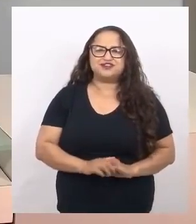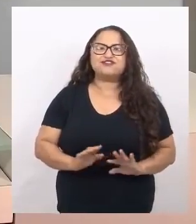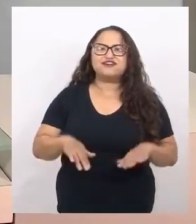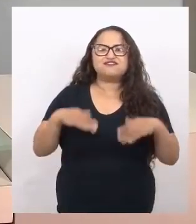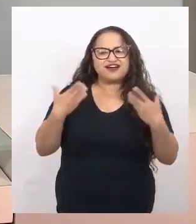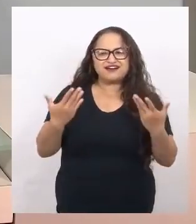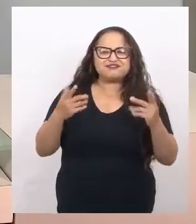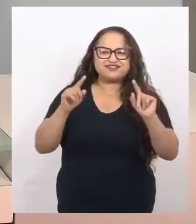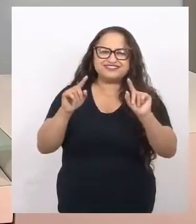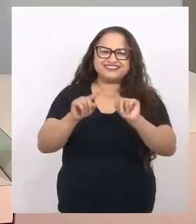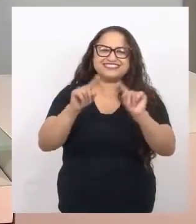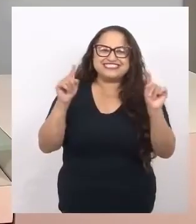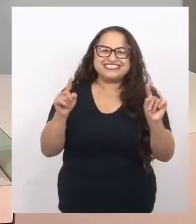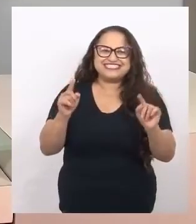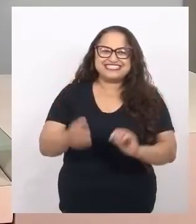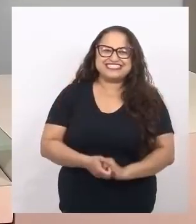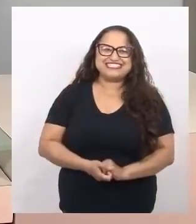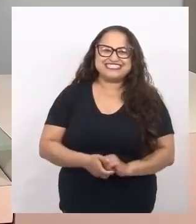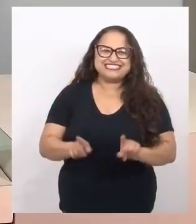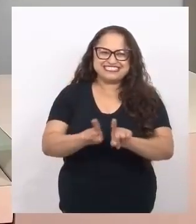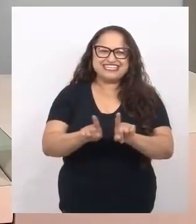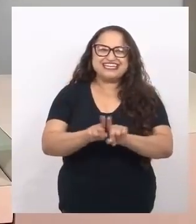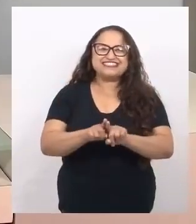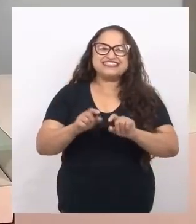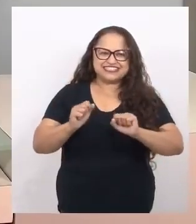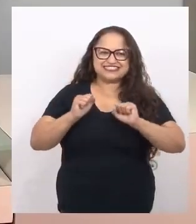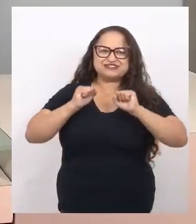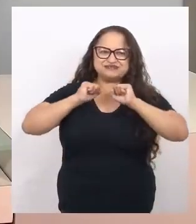ter turmas de expansão